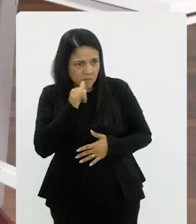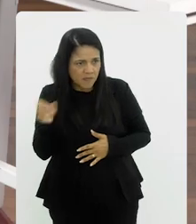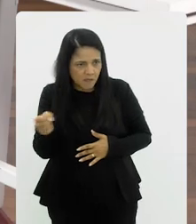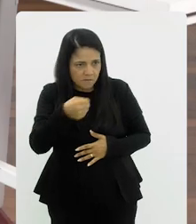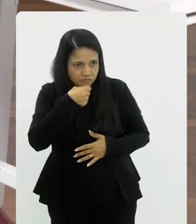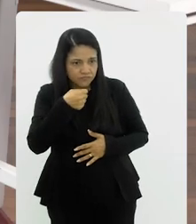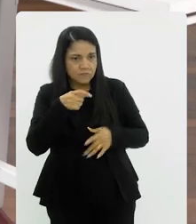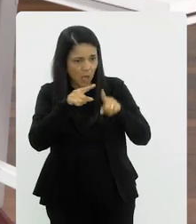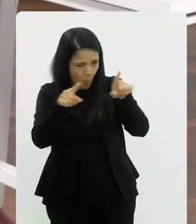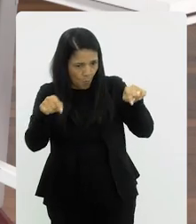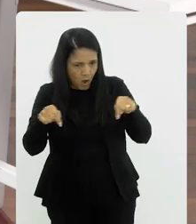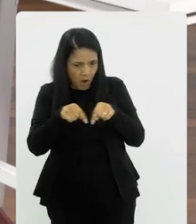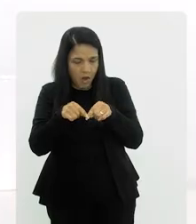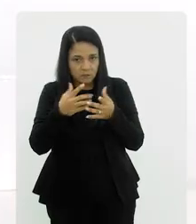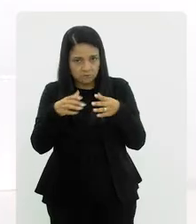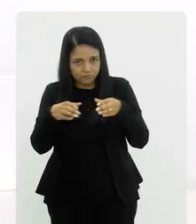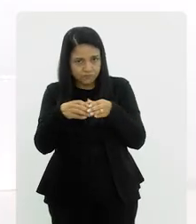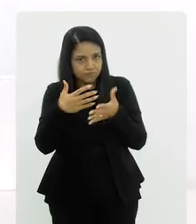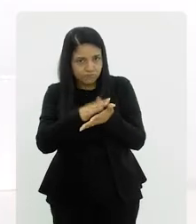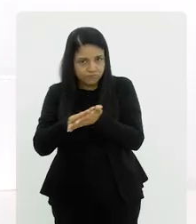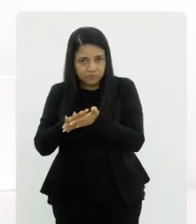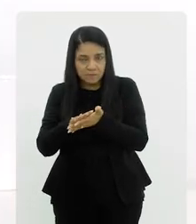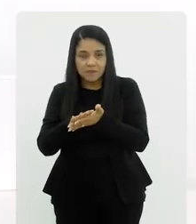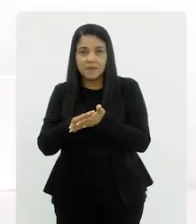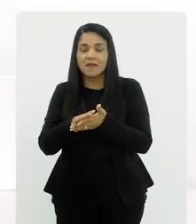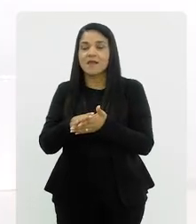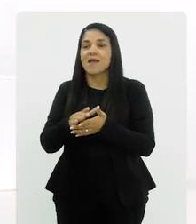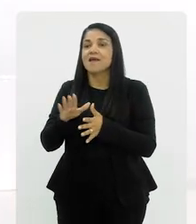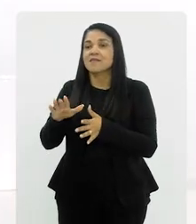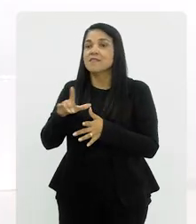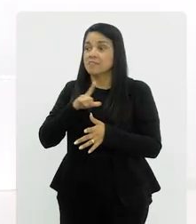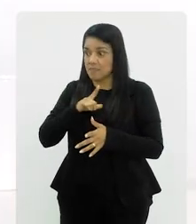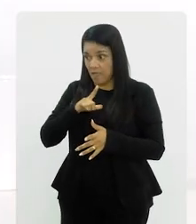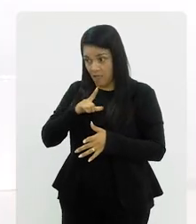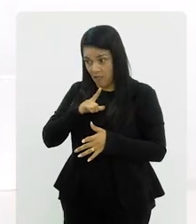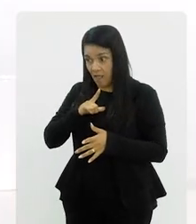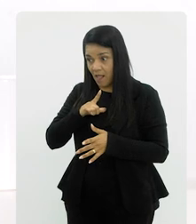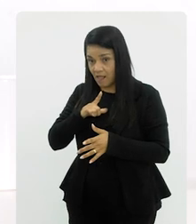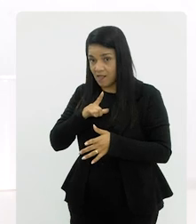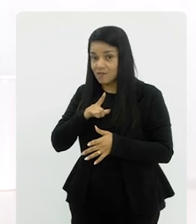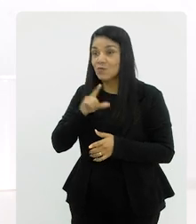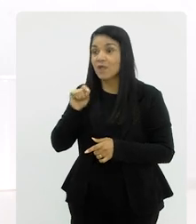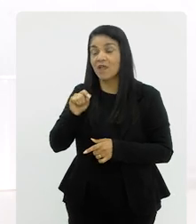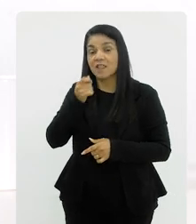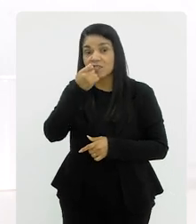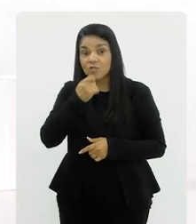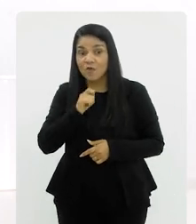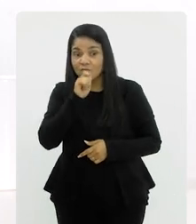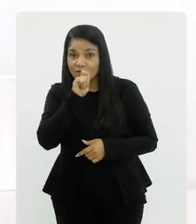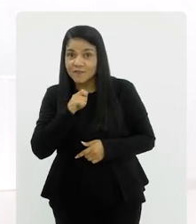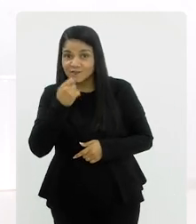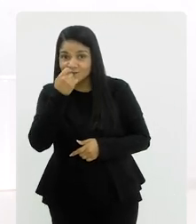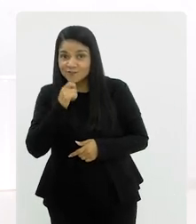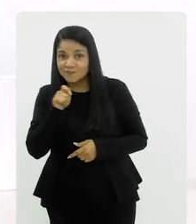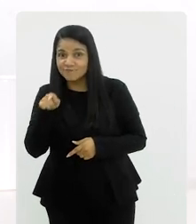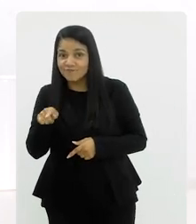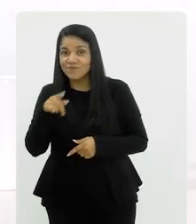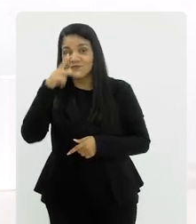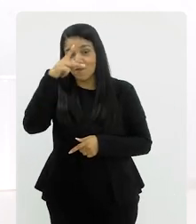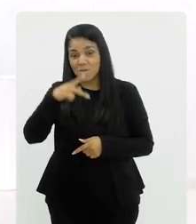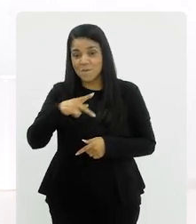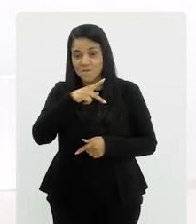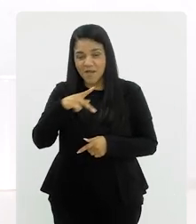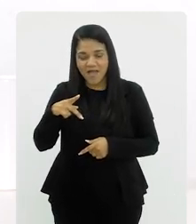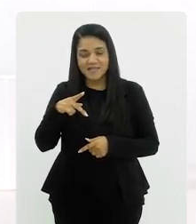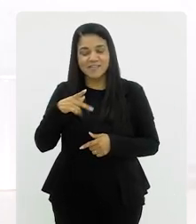ótimo? Não, tem bebida. Só que tem uma coisa muito curiosa. É vinho, pão e vinho. Não, tem sorvete, é diferente. Ele é